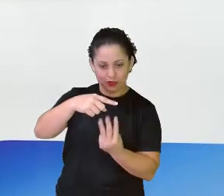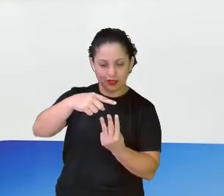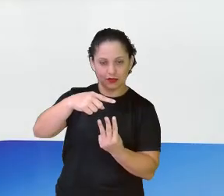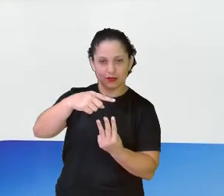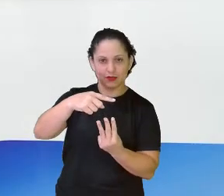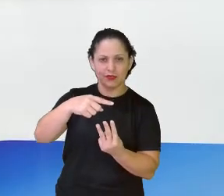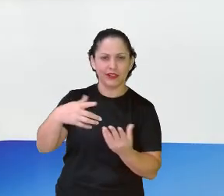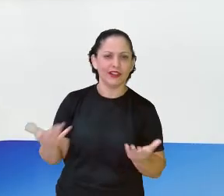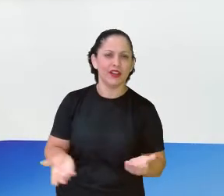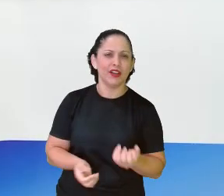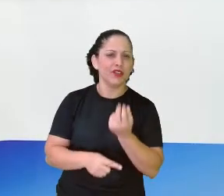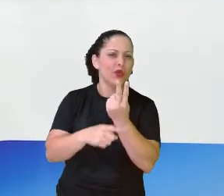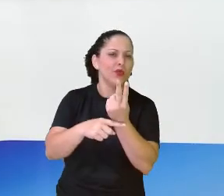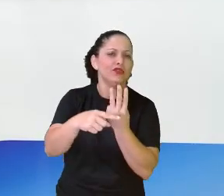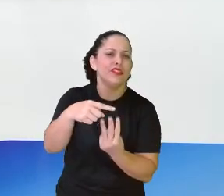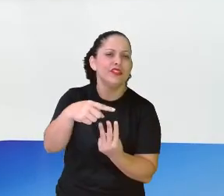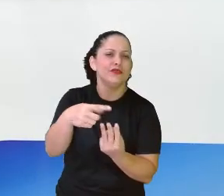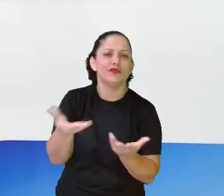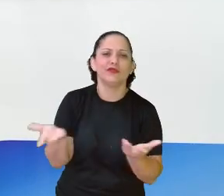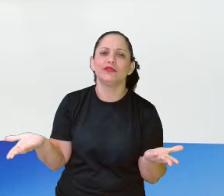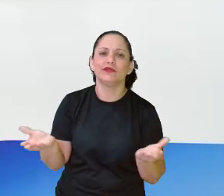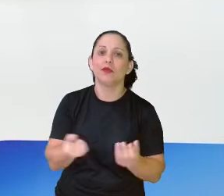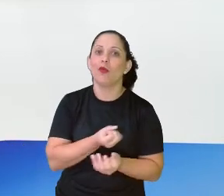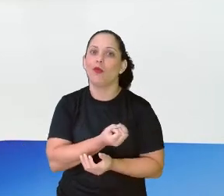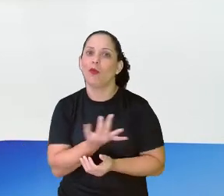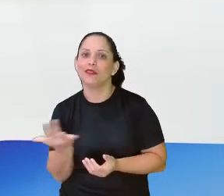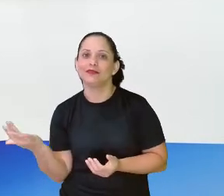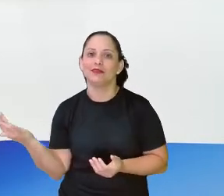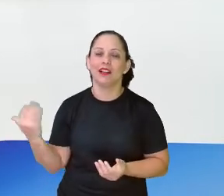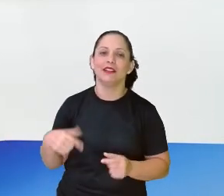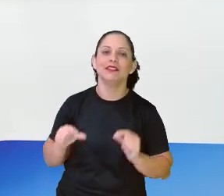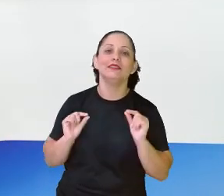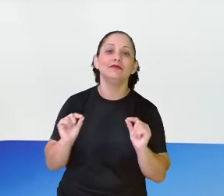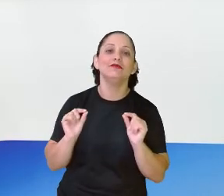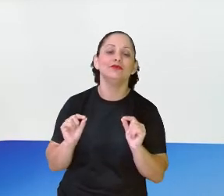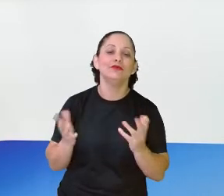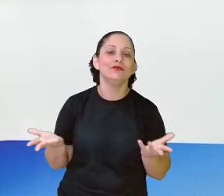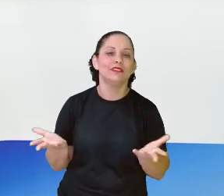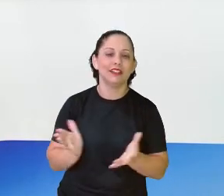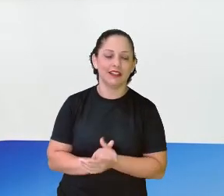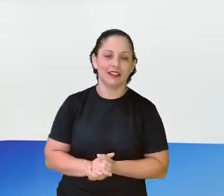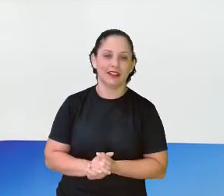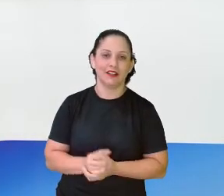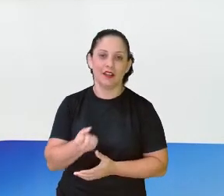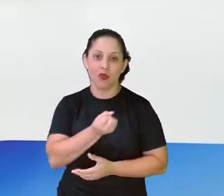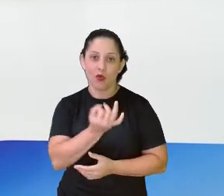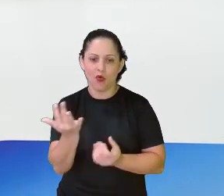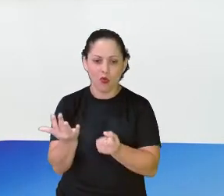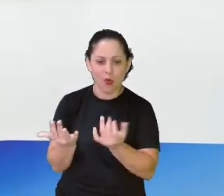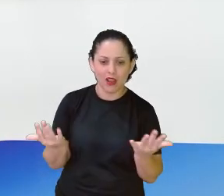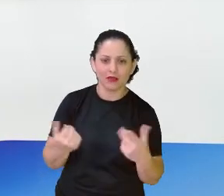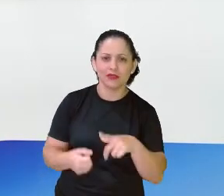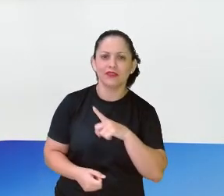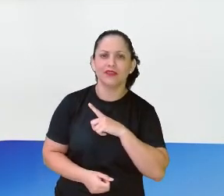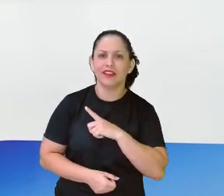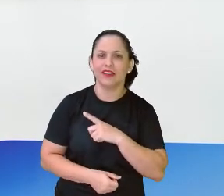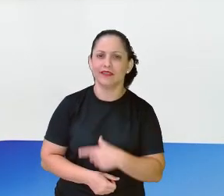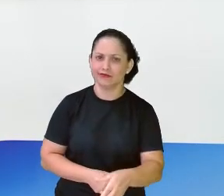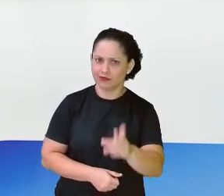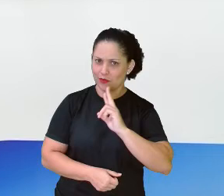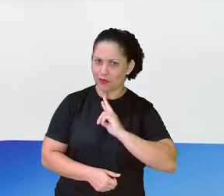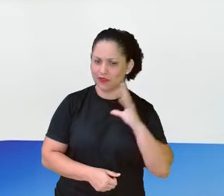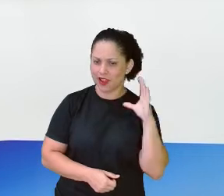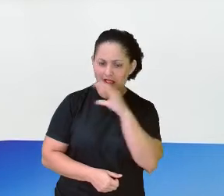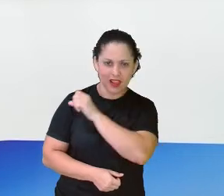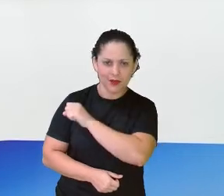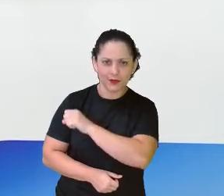quisesse 2/3 dessa quantidade de bonecos, quantos bonecos seriam? Responde para mim aí